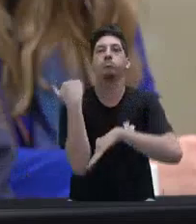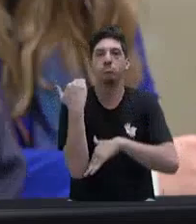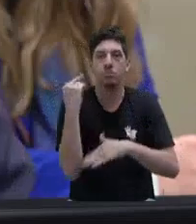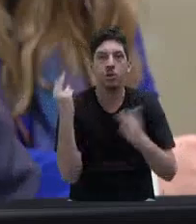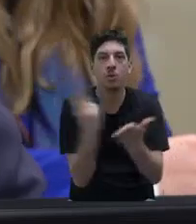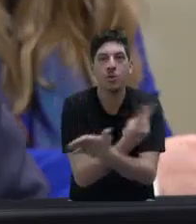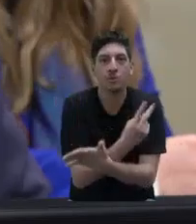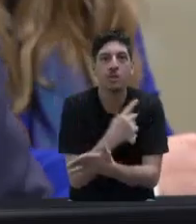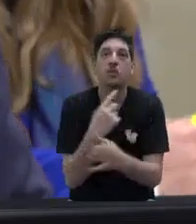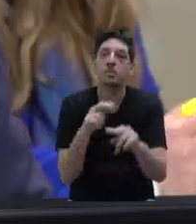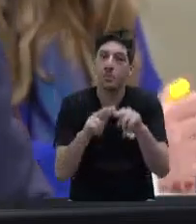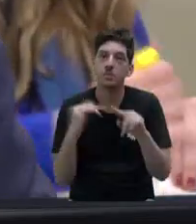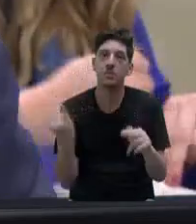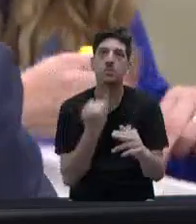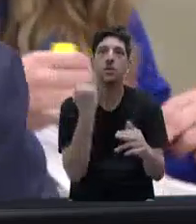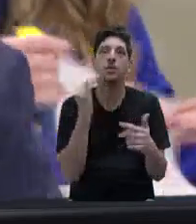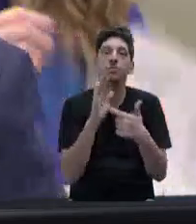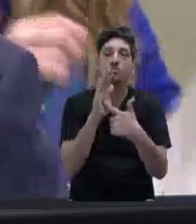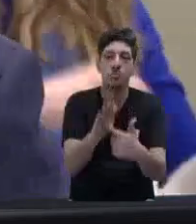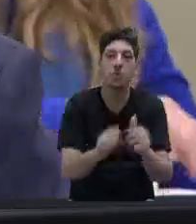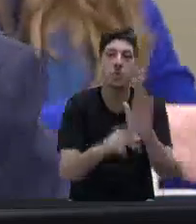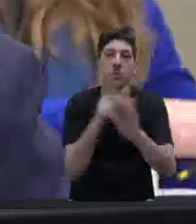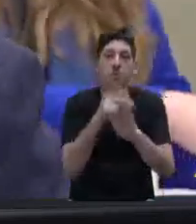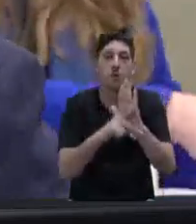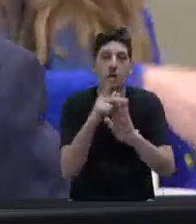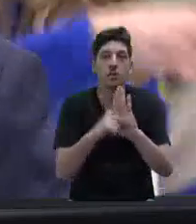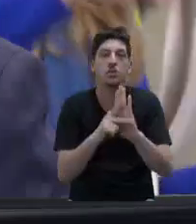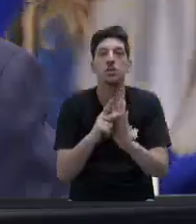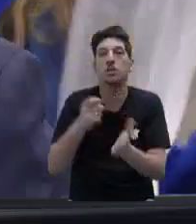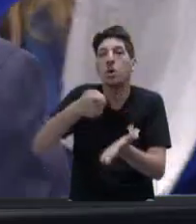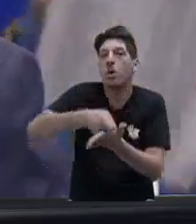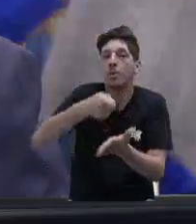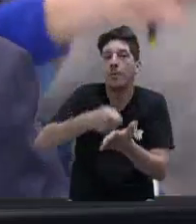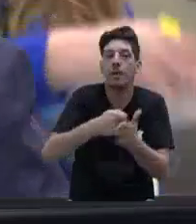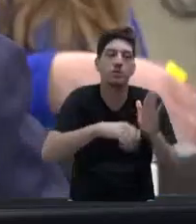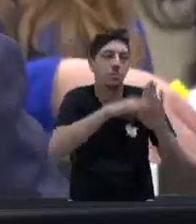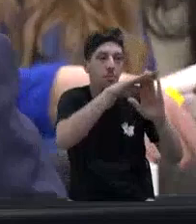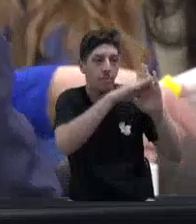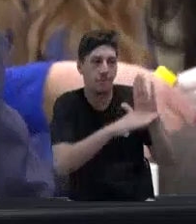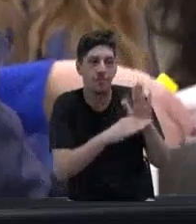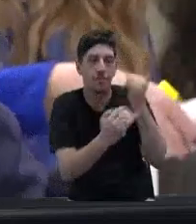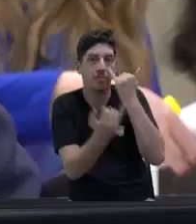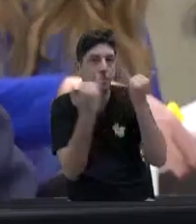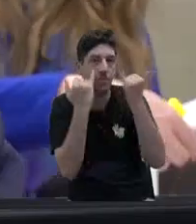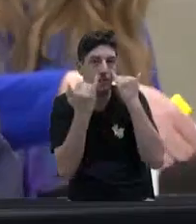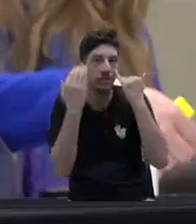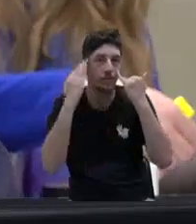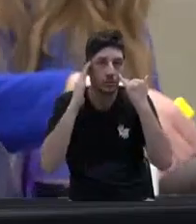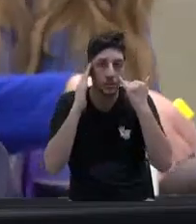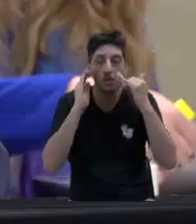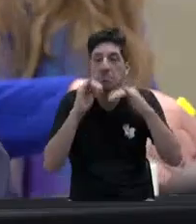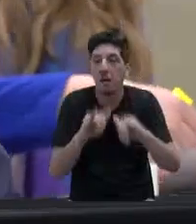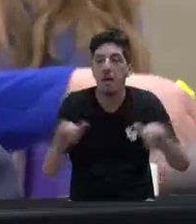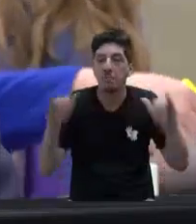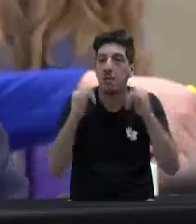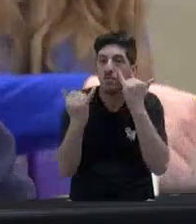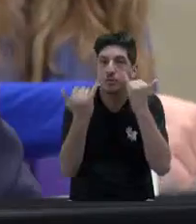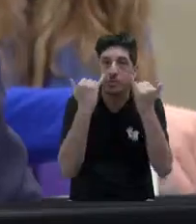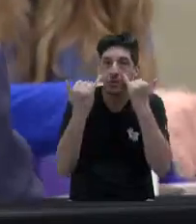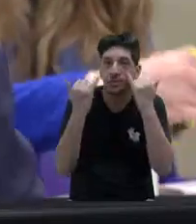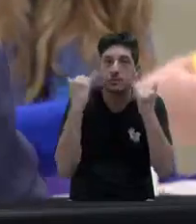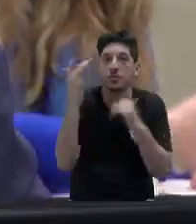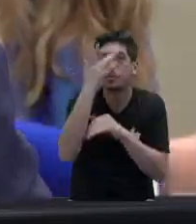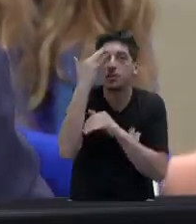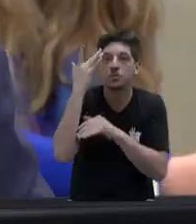acho bom que a gente apresentar aqui um projeto onde isso possa acontecer. Ou seja, essa parte informativa para que as